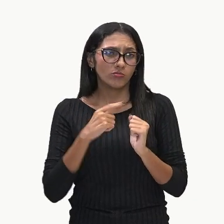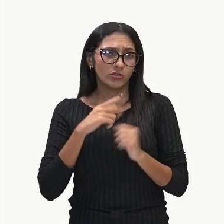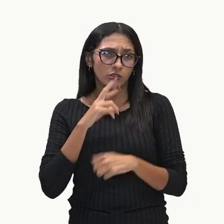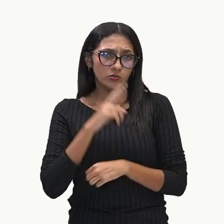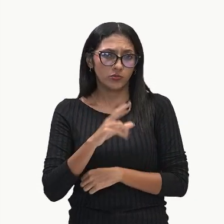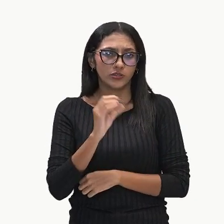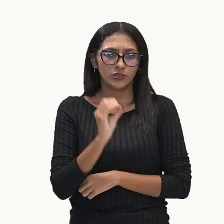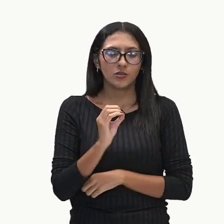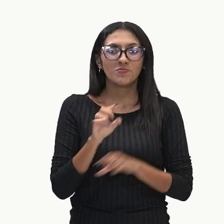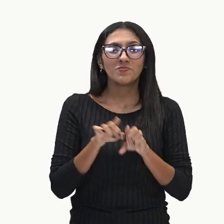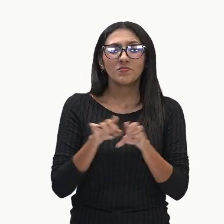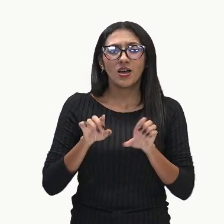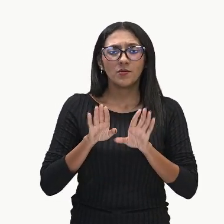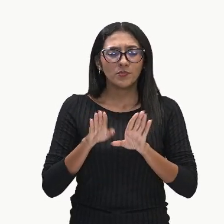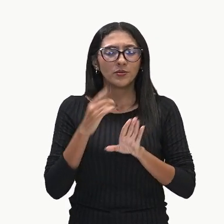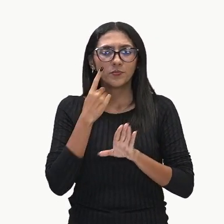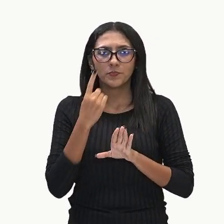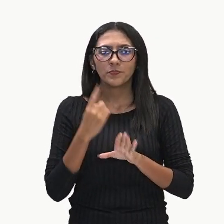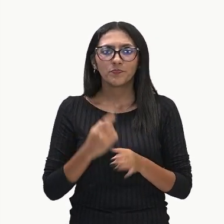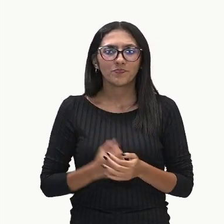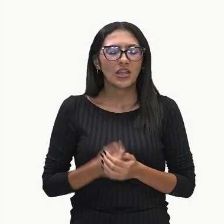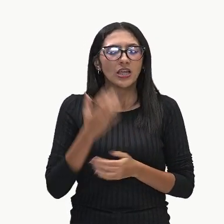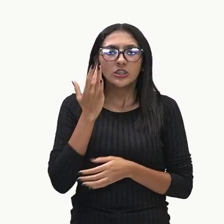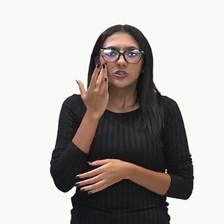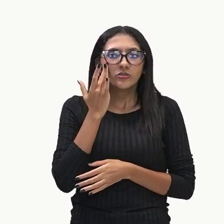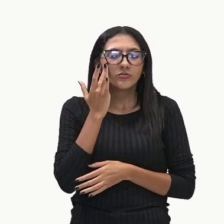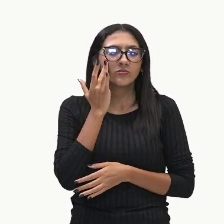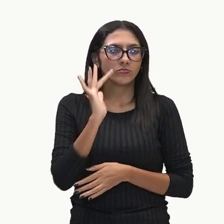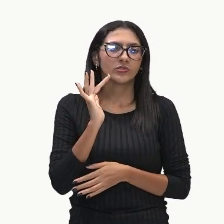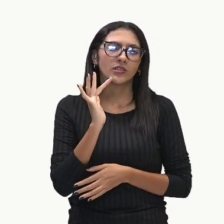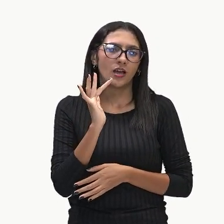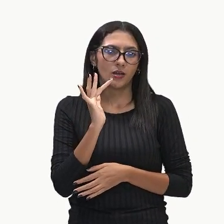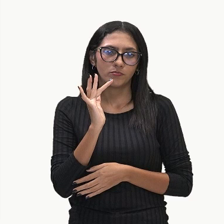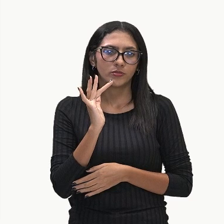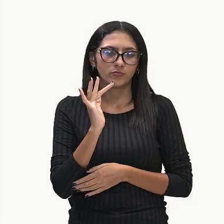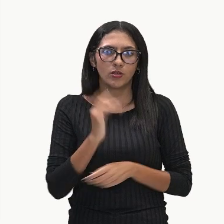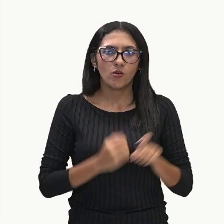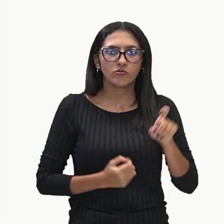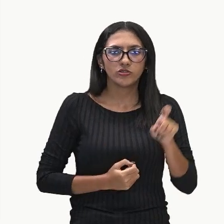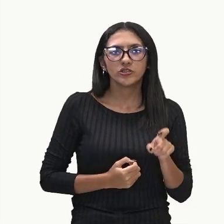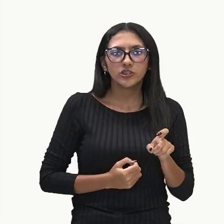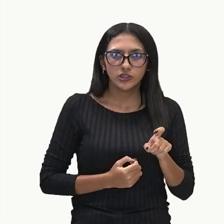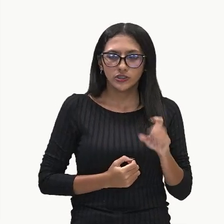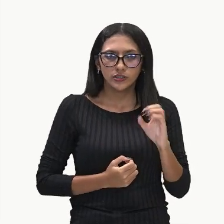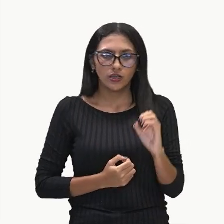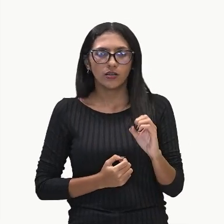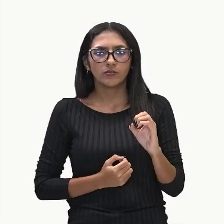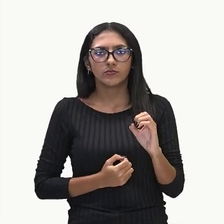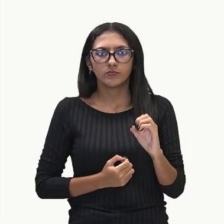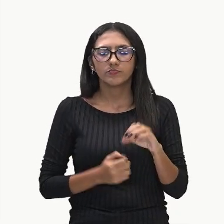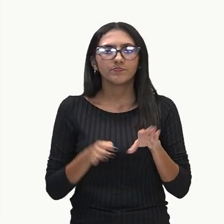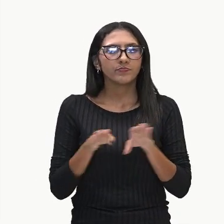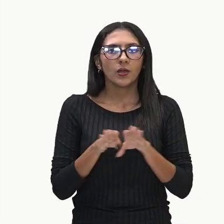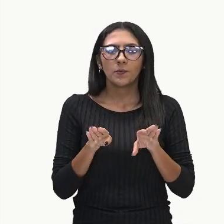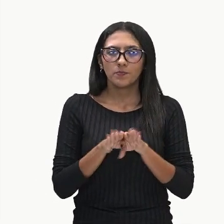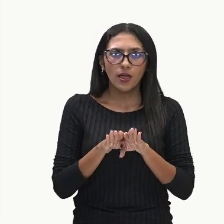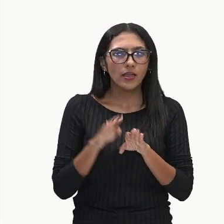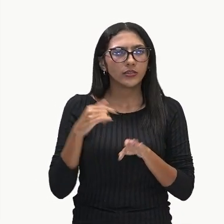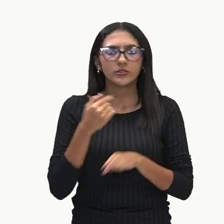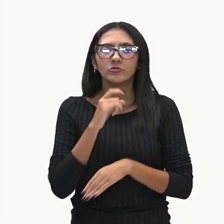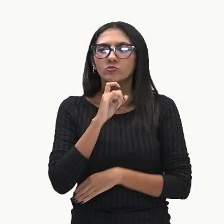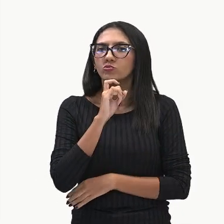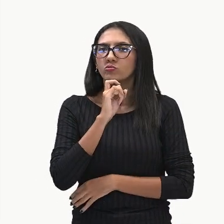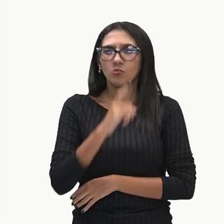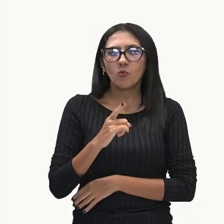aqui inicialmente, eu não tenho como dizer que vai ser logo x igual a zero. Assim como eu não vou afirmar